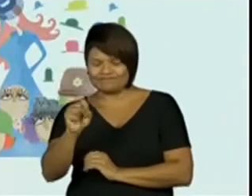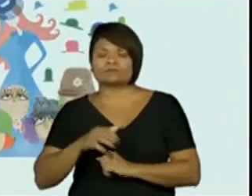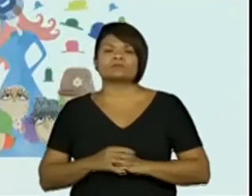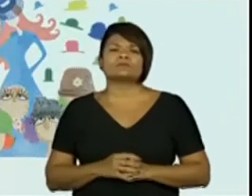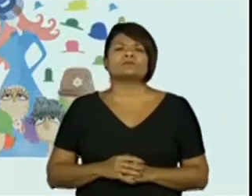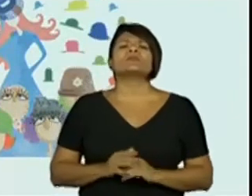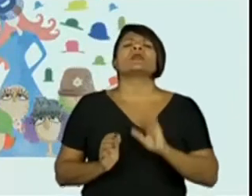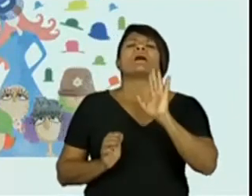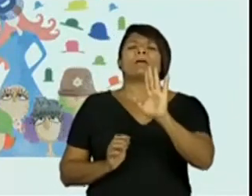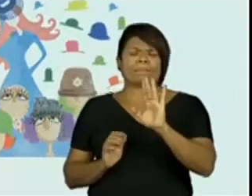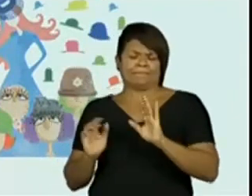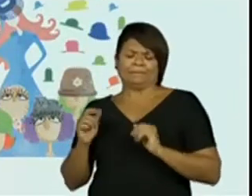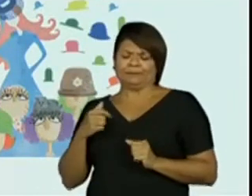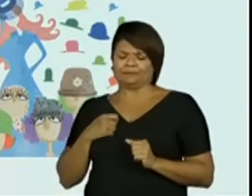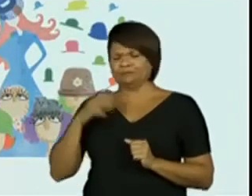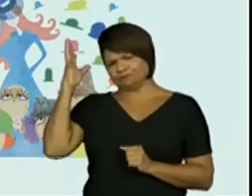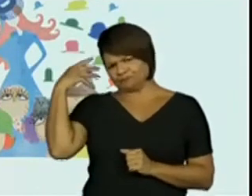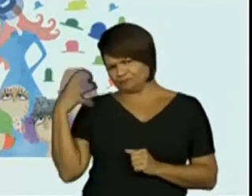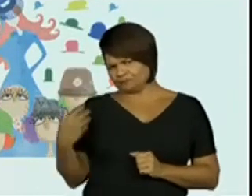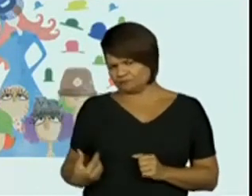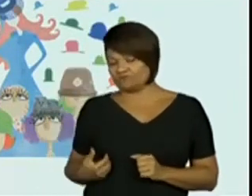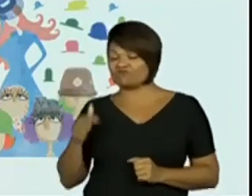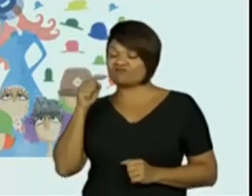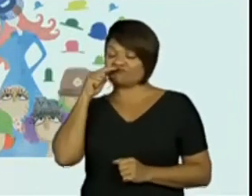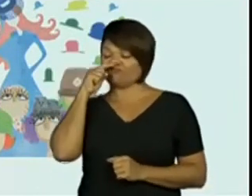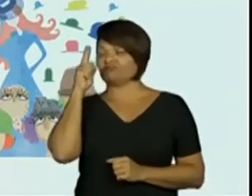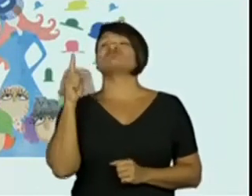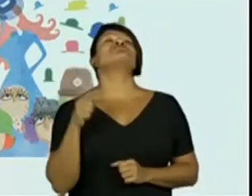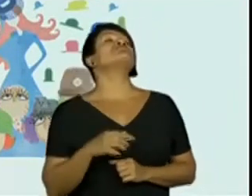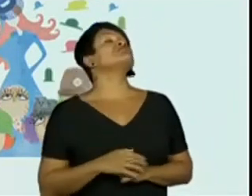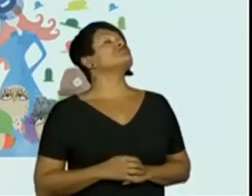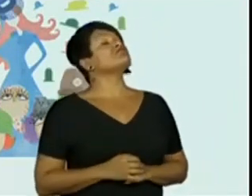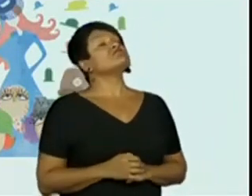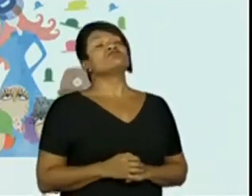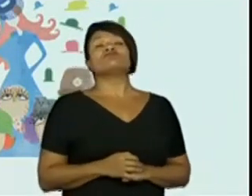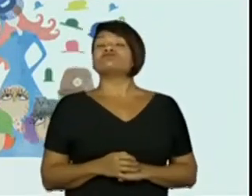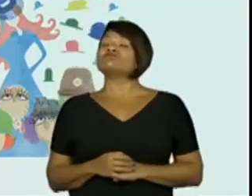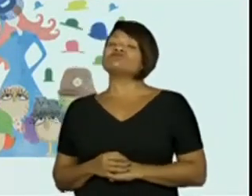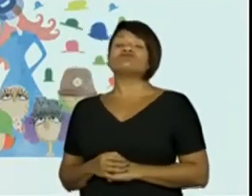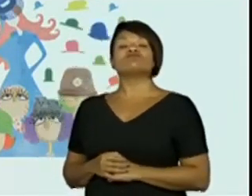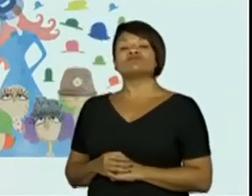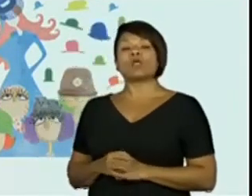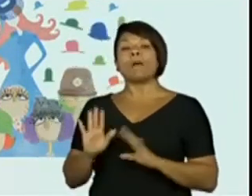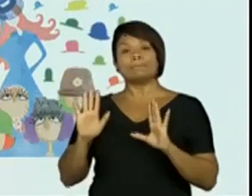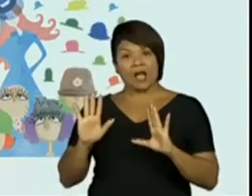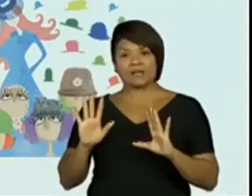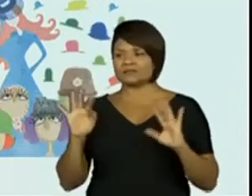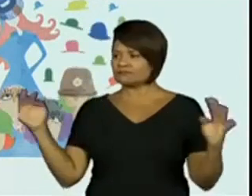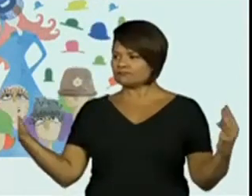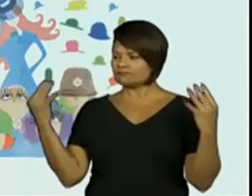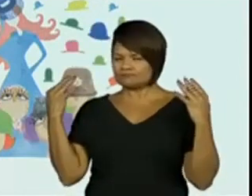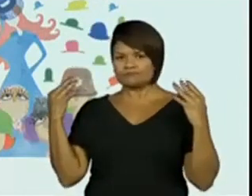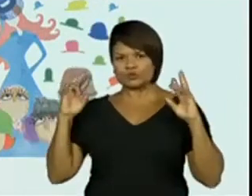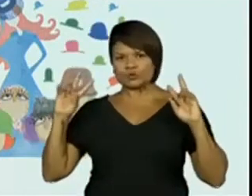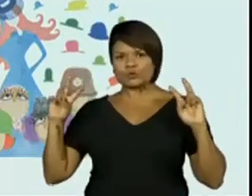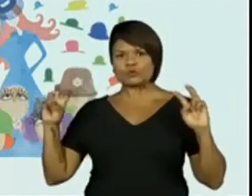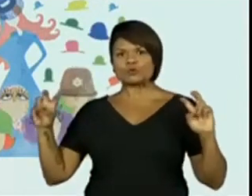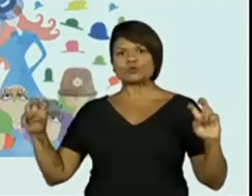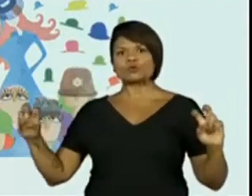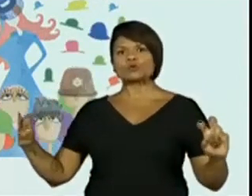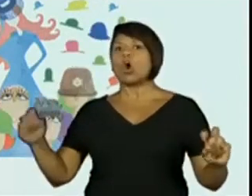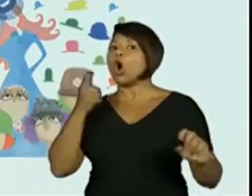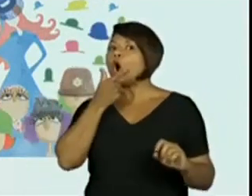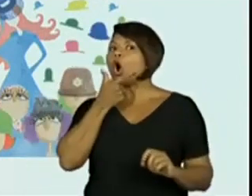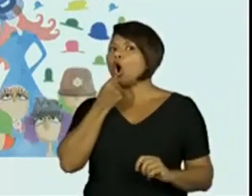Apesar de ser antipática, Doralice despertava muita cobiça e muita inveja. A cobiça era dos